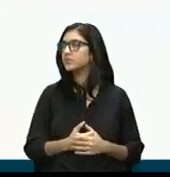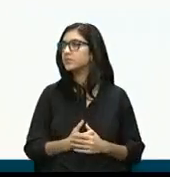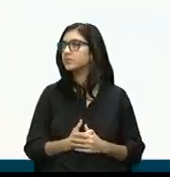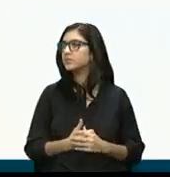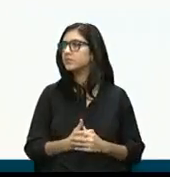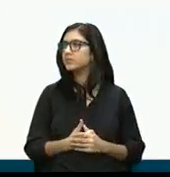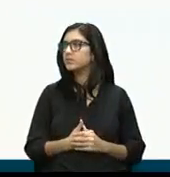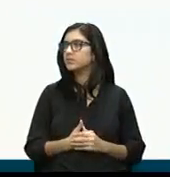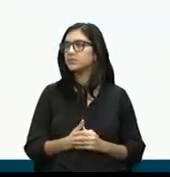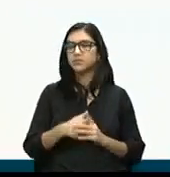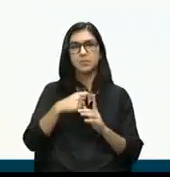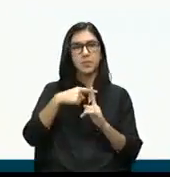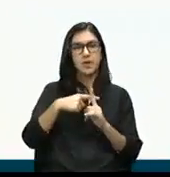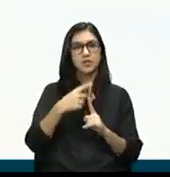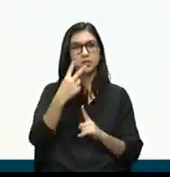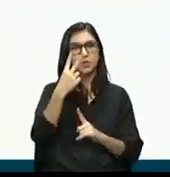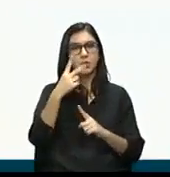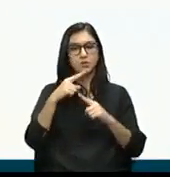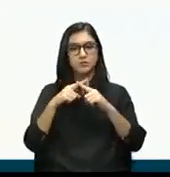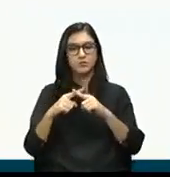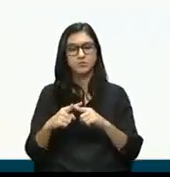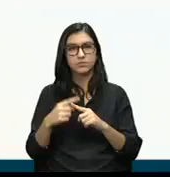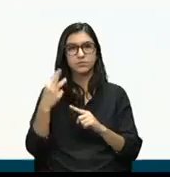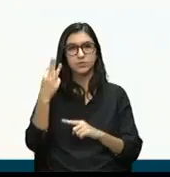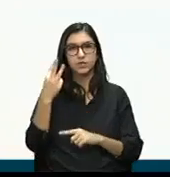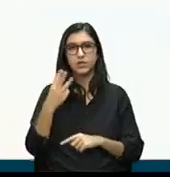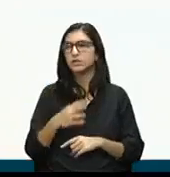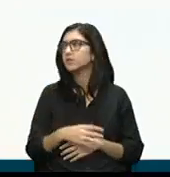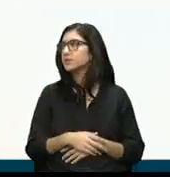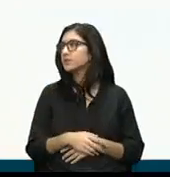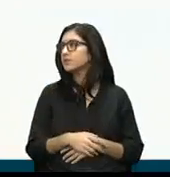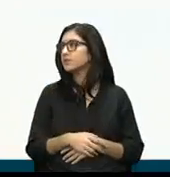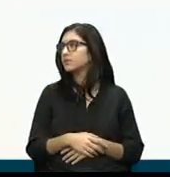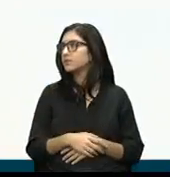mais 2 multiplicado por 3,